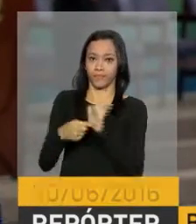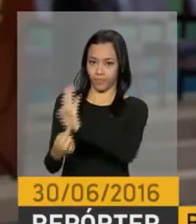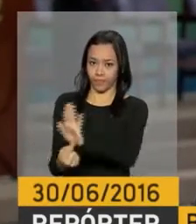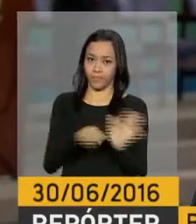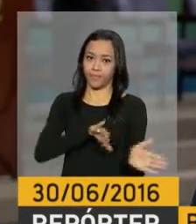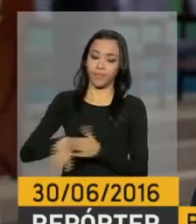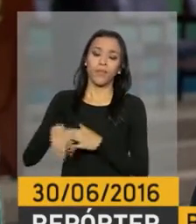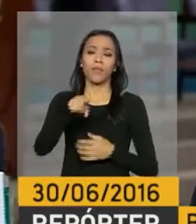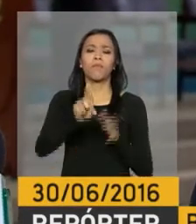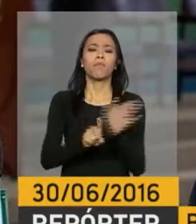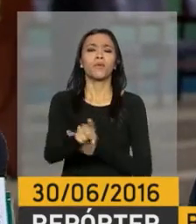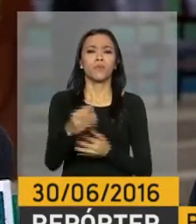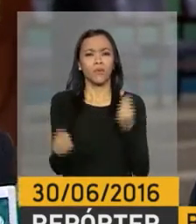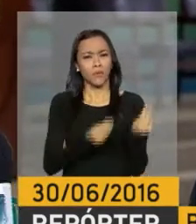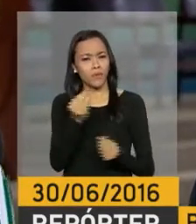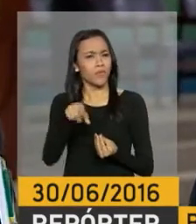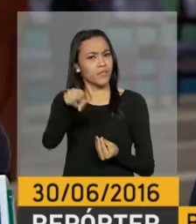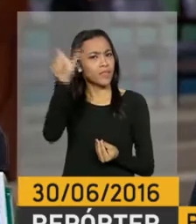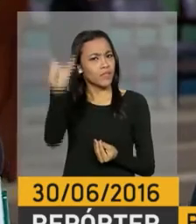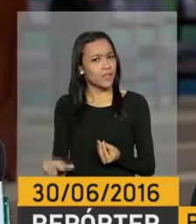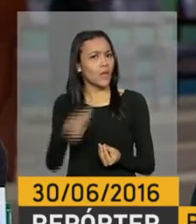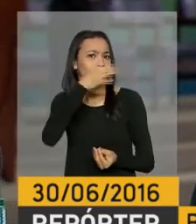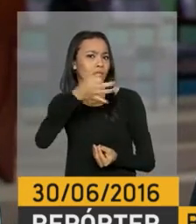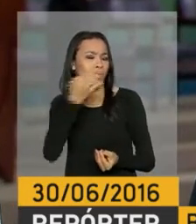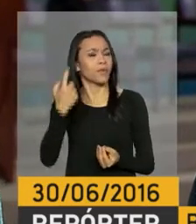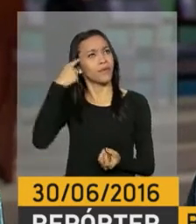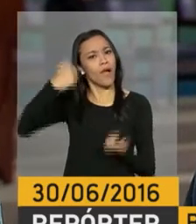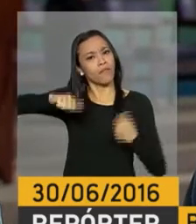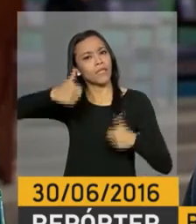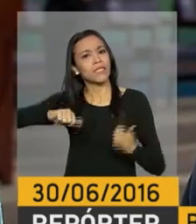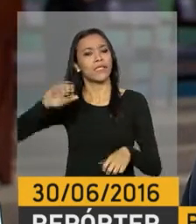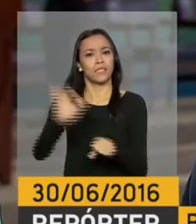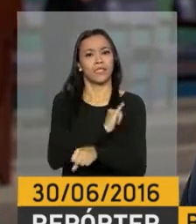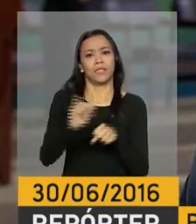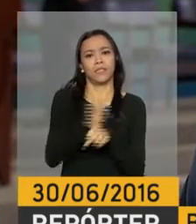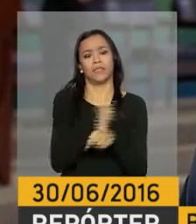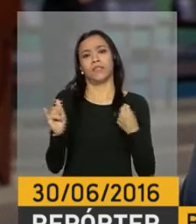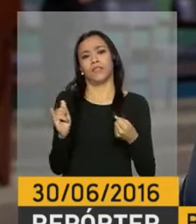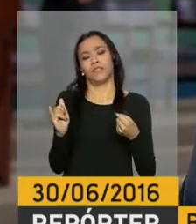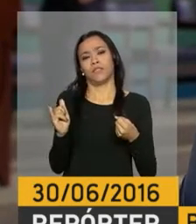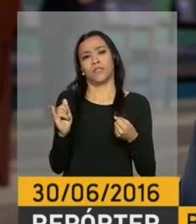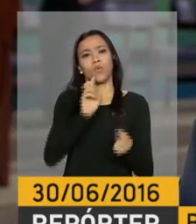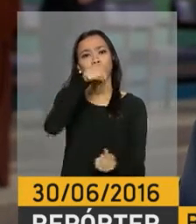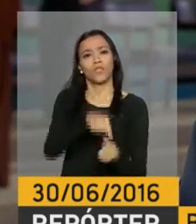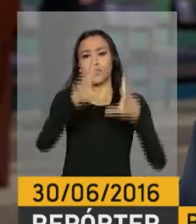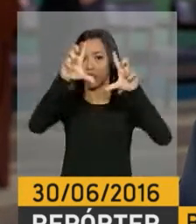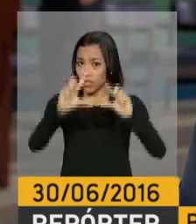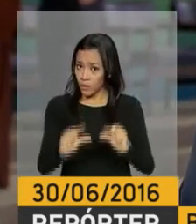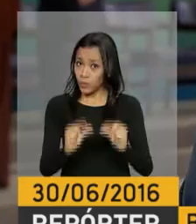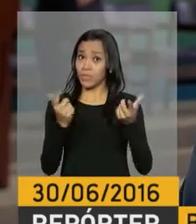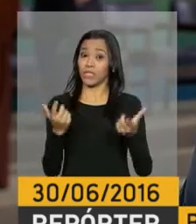aí que tem sido, como é que o senhor avalia as medidas que têm sido tomadas pelo governo federal para reduzir a questão